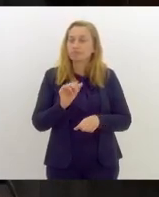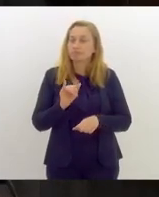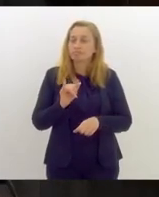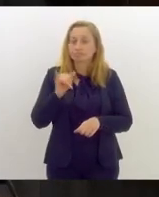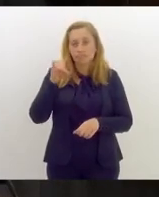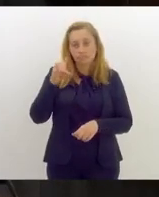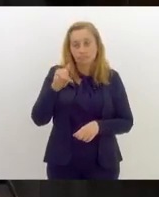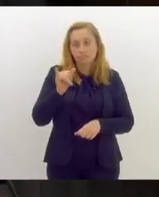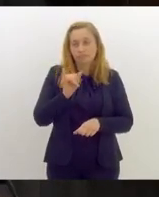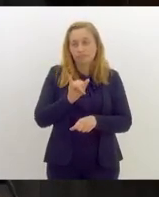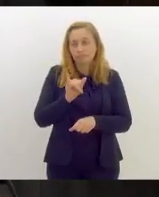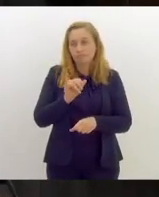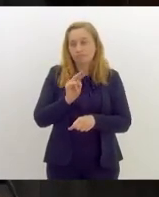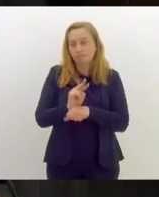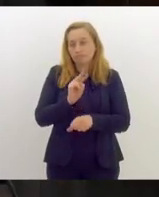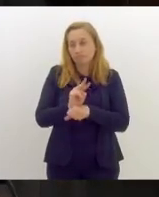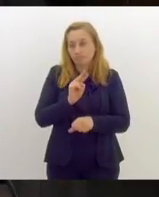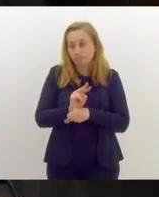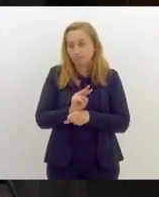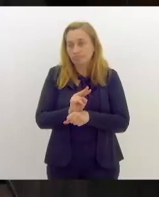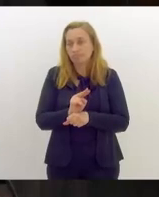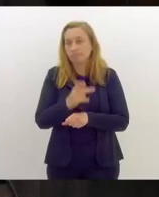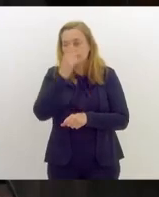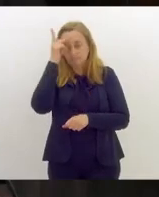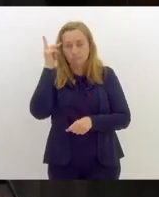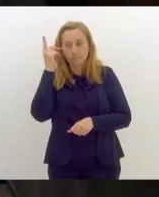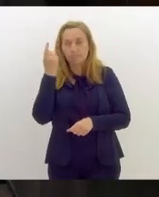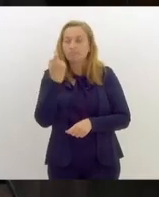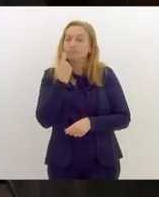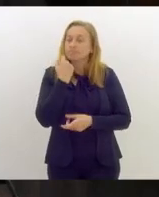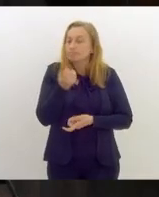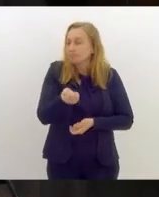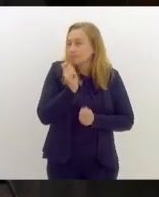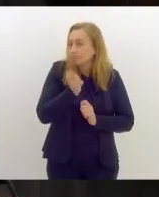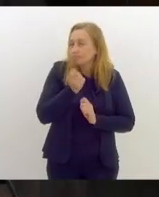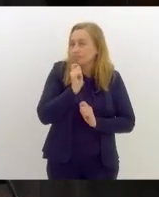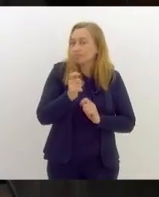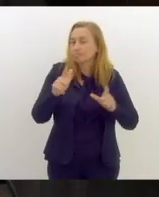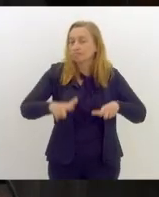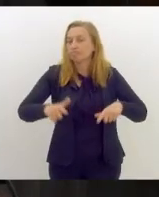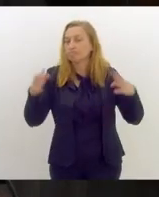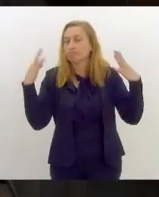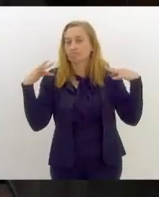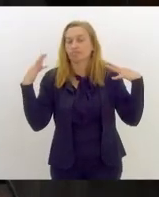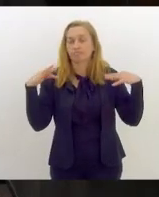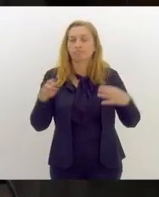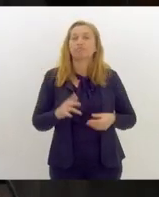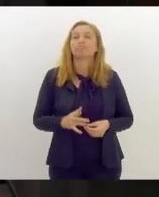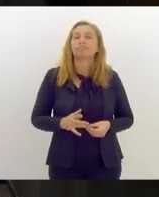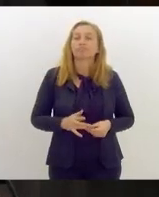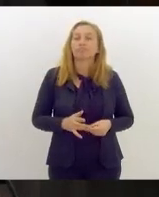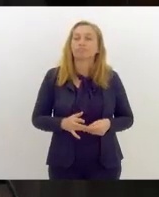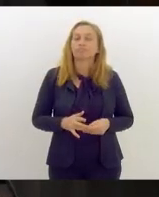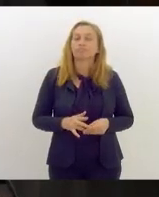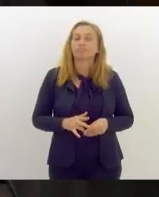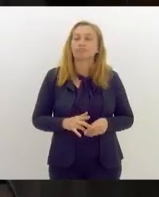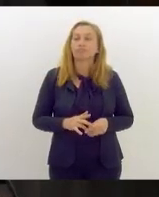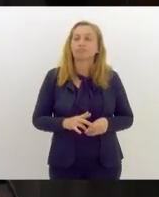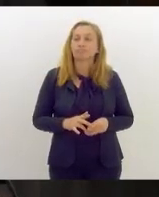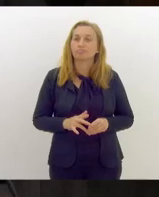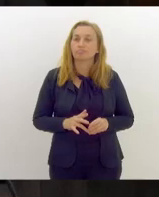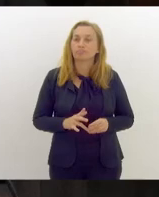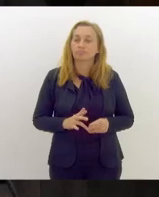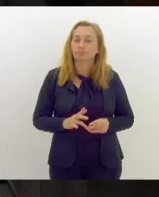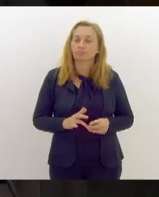Guanabara dos Municípios do Entorno dos pescadores artesanais enfim da do Turismo do turismo na Bahia e